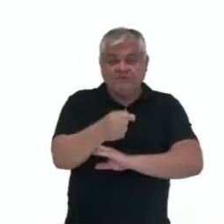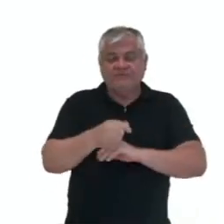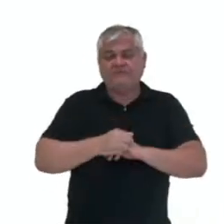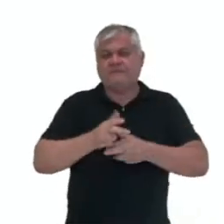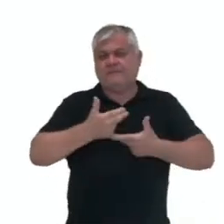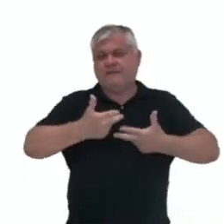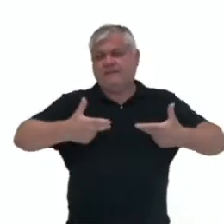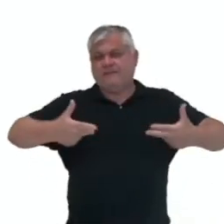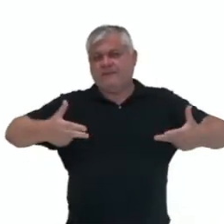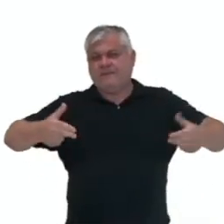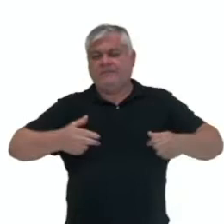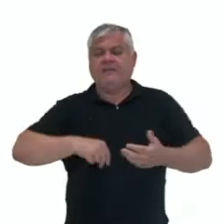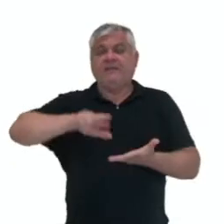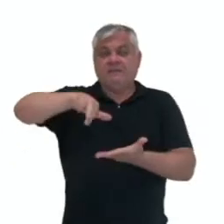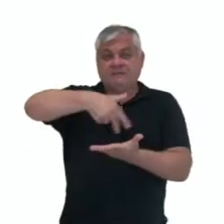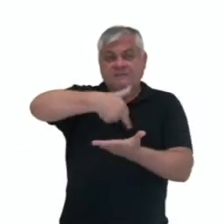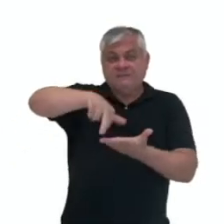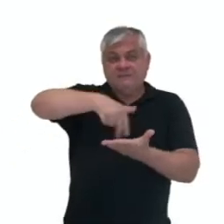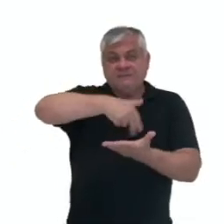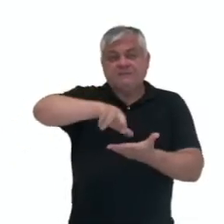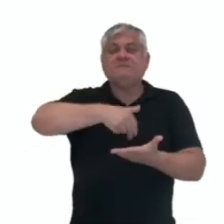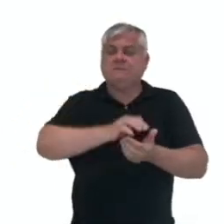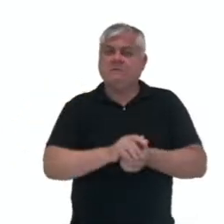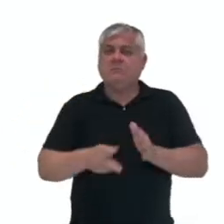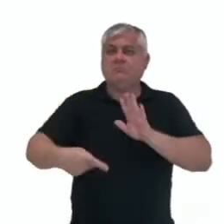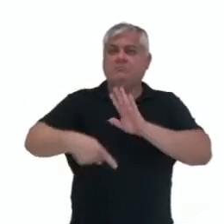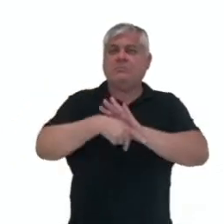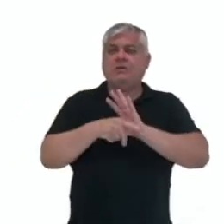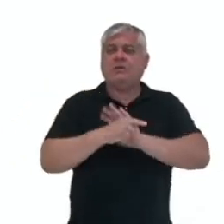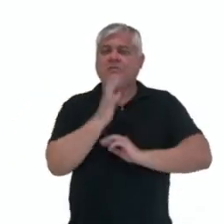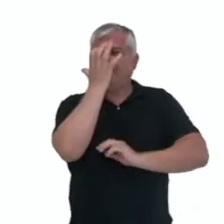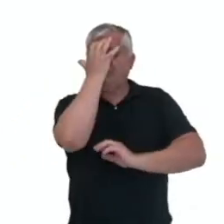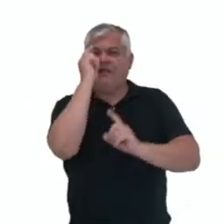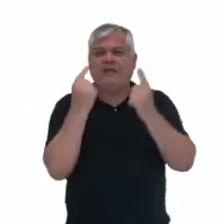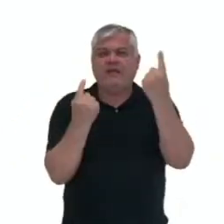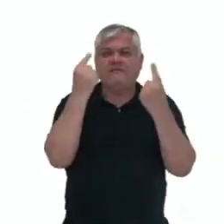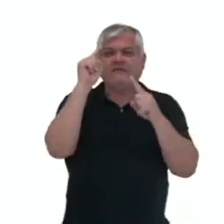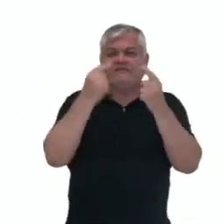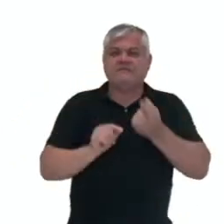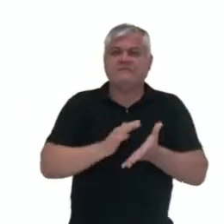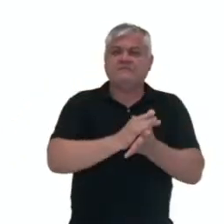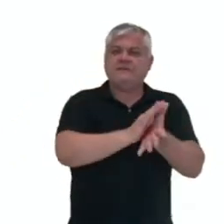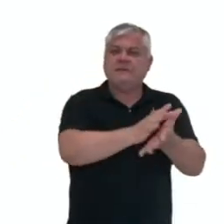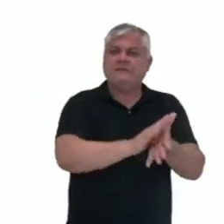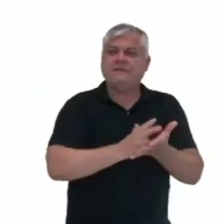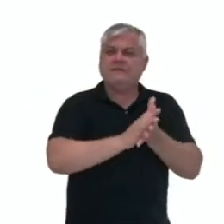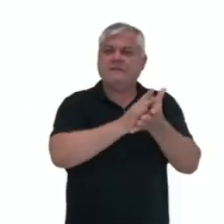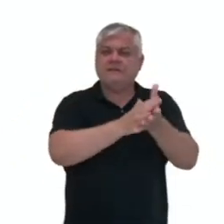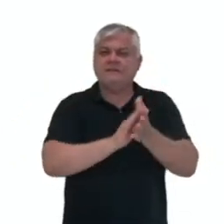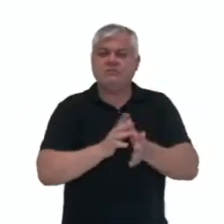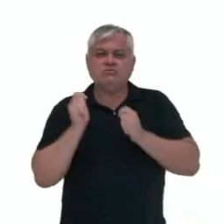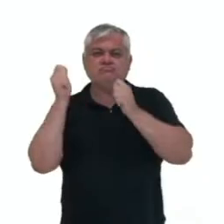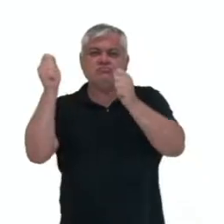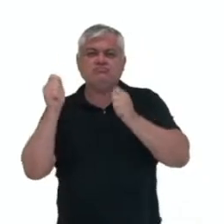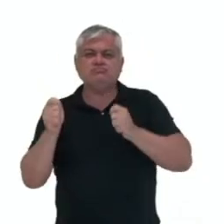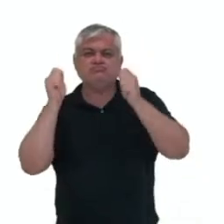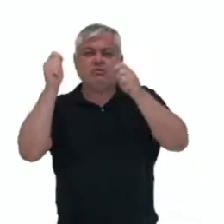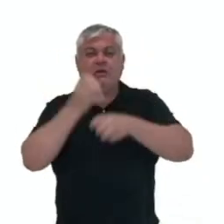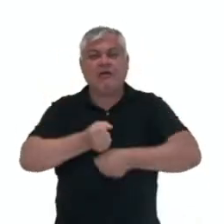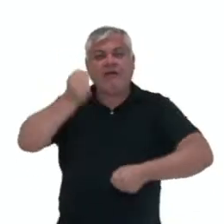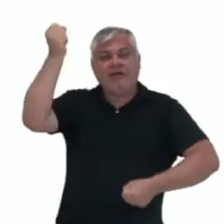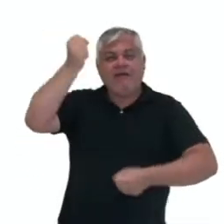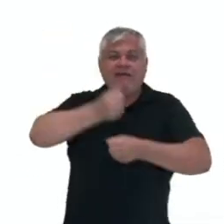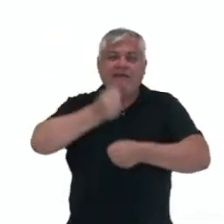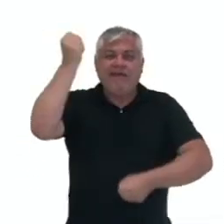fazer parte do carnaval brasileiro. Atualmente, ritmos como o samba, o maracatu e o frevo